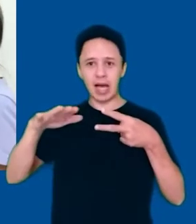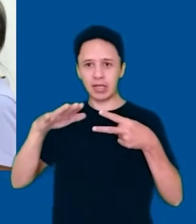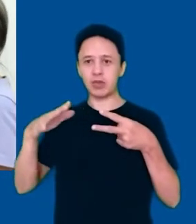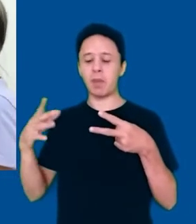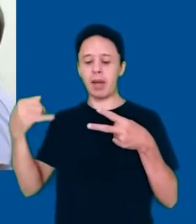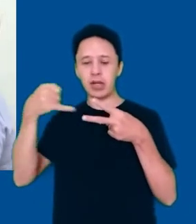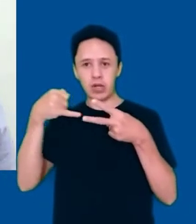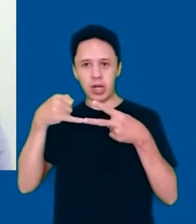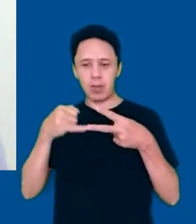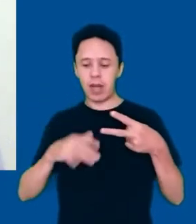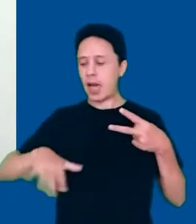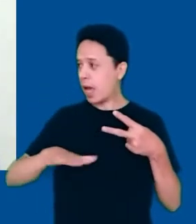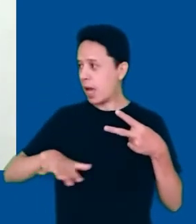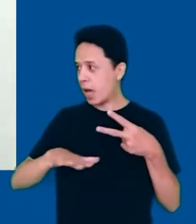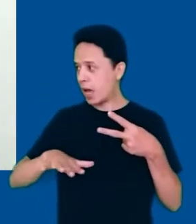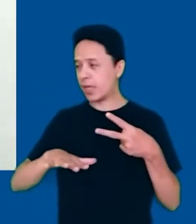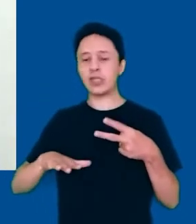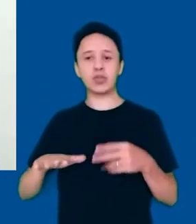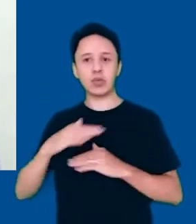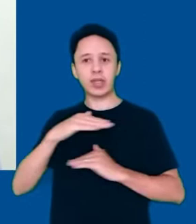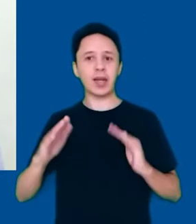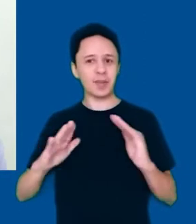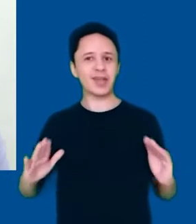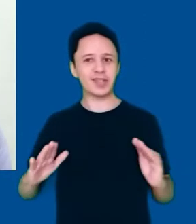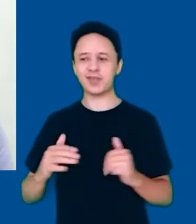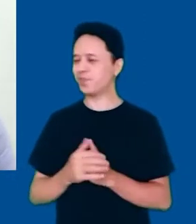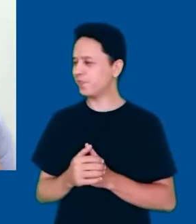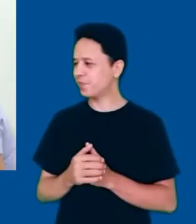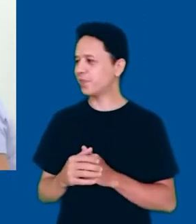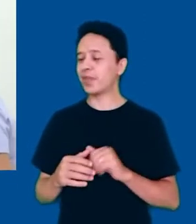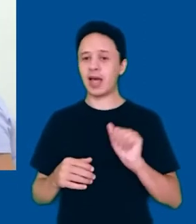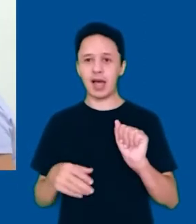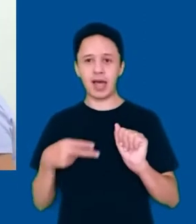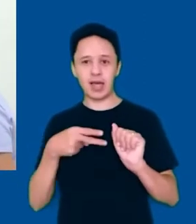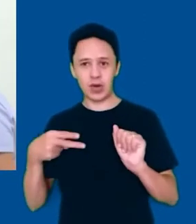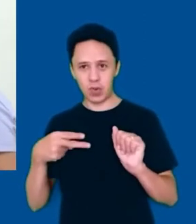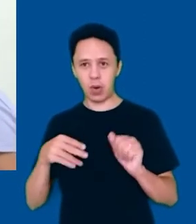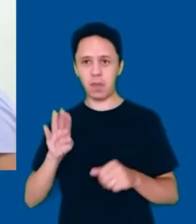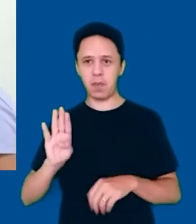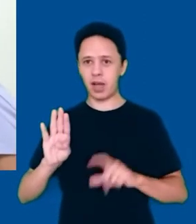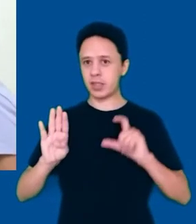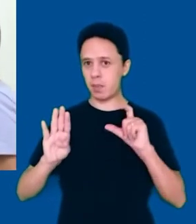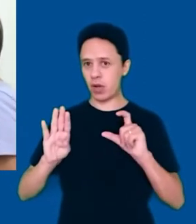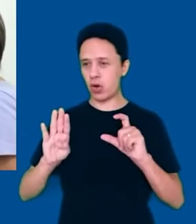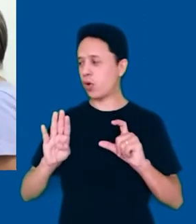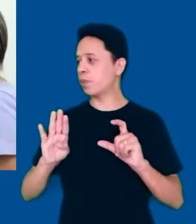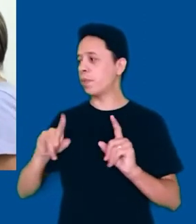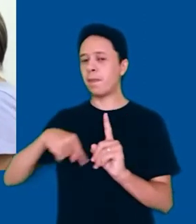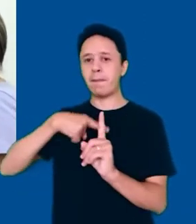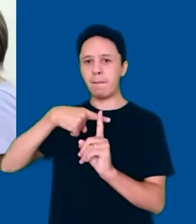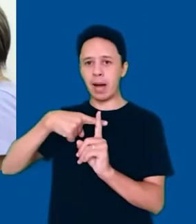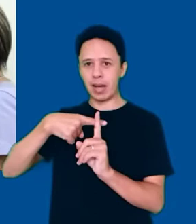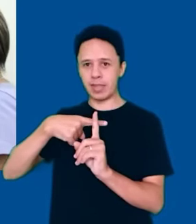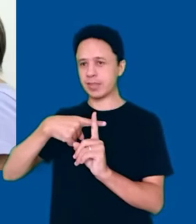pra você, ó. Então, ó, a área de um trapézio é igual a base maior mais a